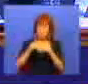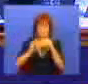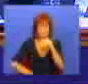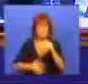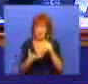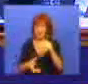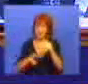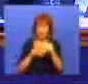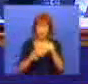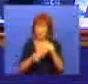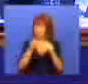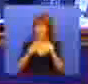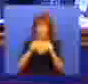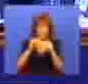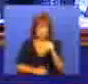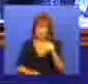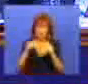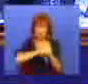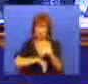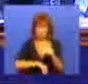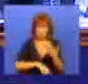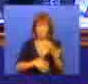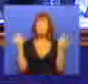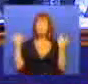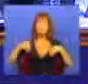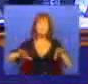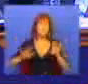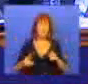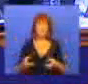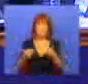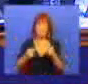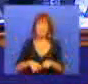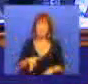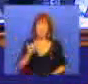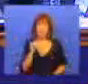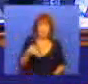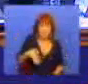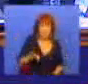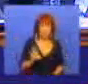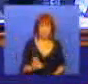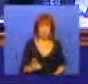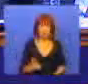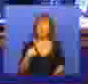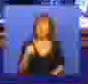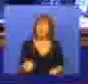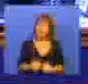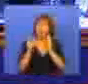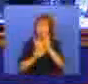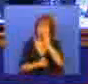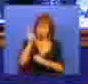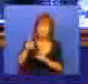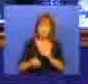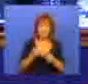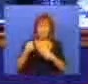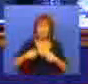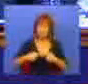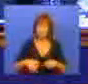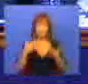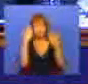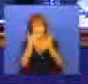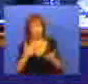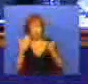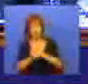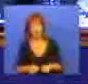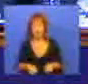menos 13%. Mas o orçamento do IPJ também aumenta as despesas em